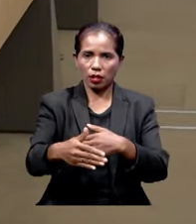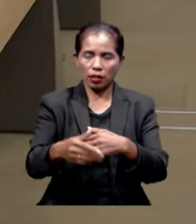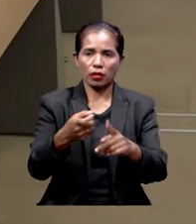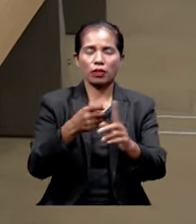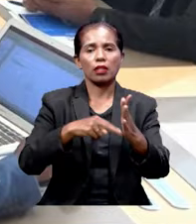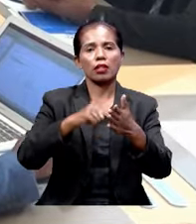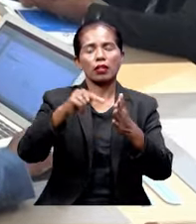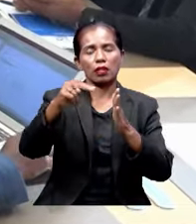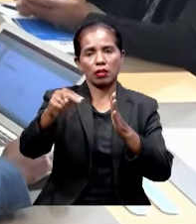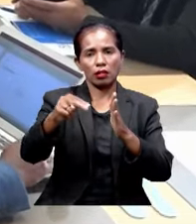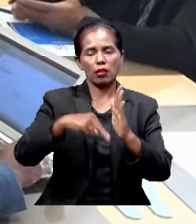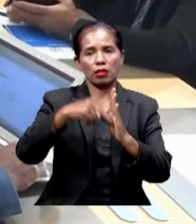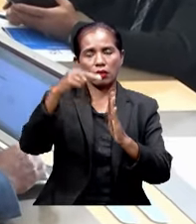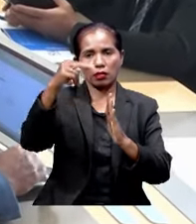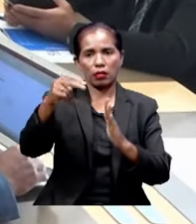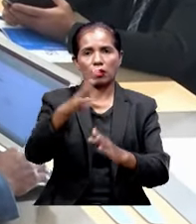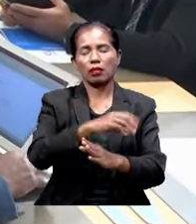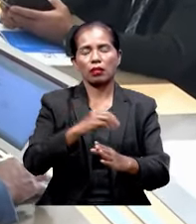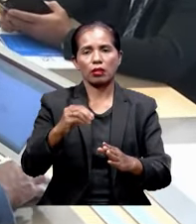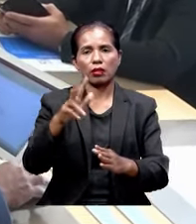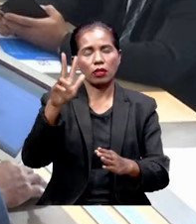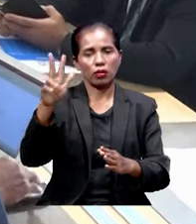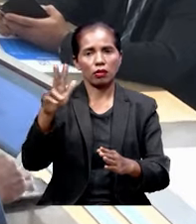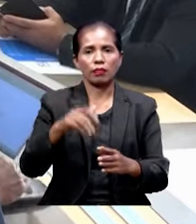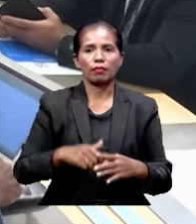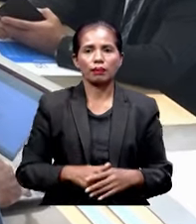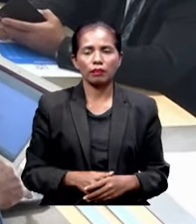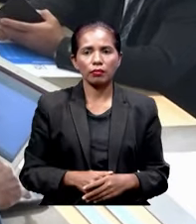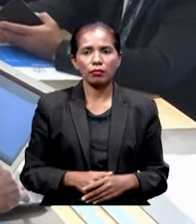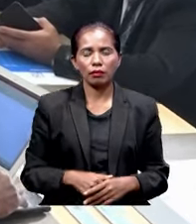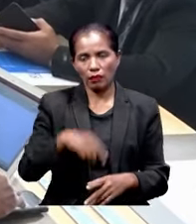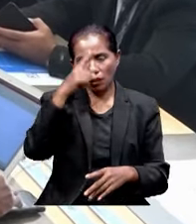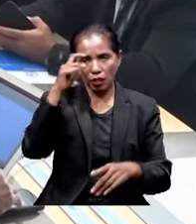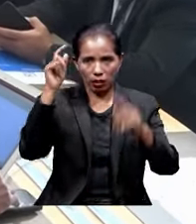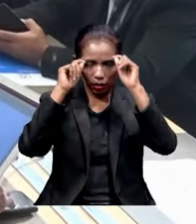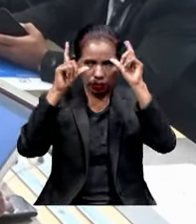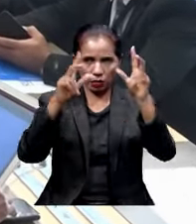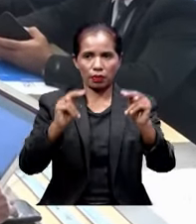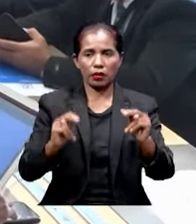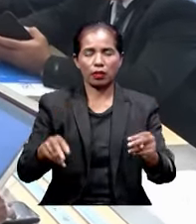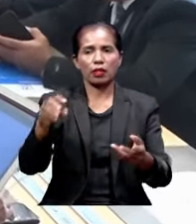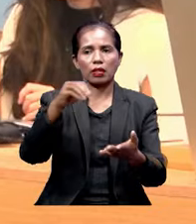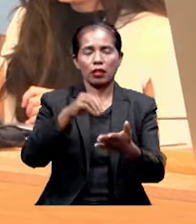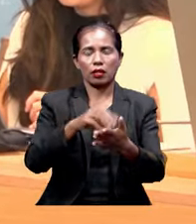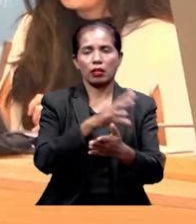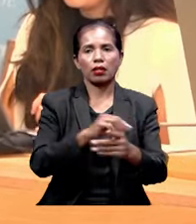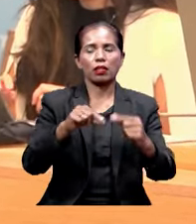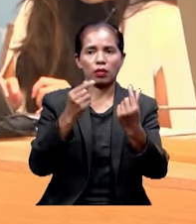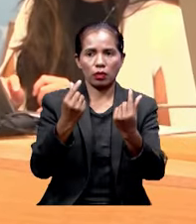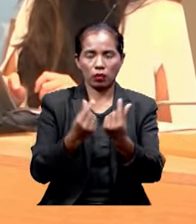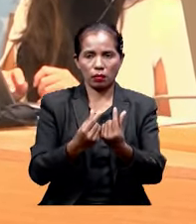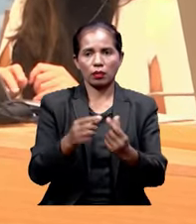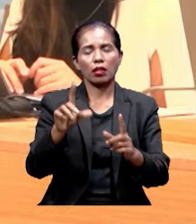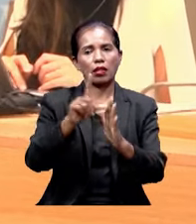nível multilateral, bilateral, nunemos trilateral. Tambané Timor-Leste precisa finaliza pacote legislação